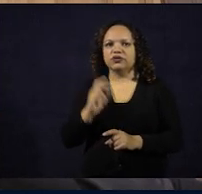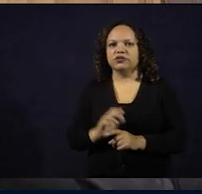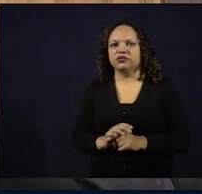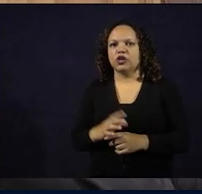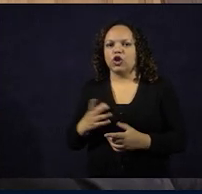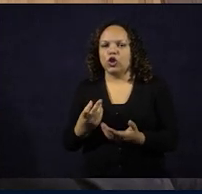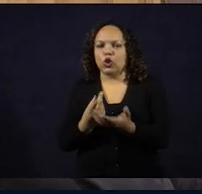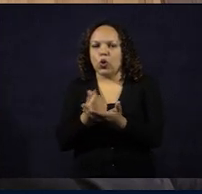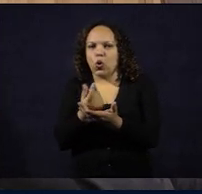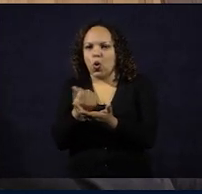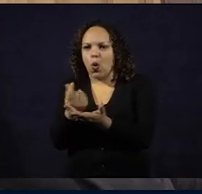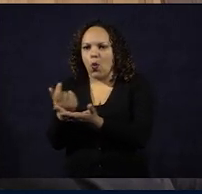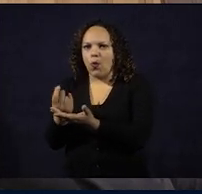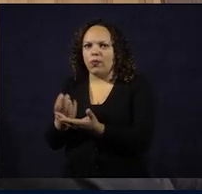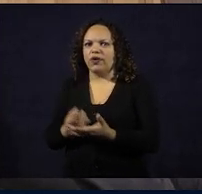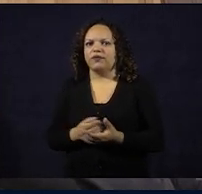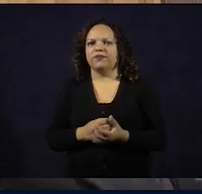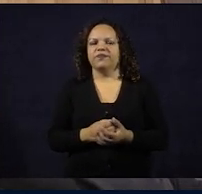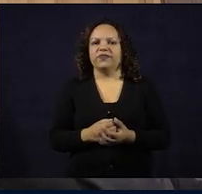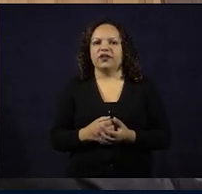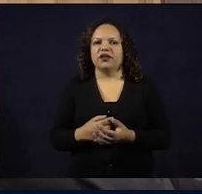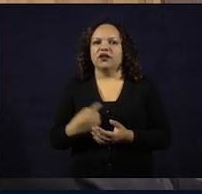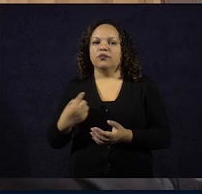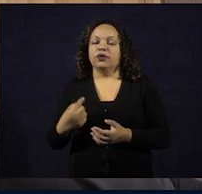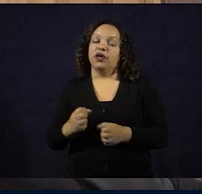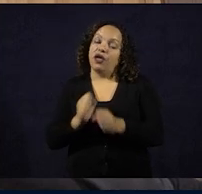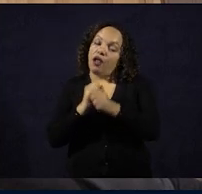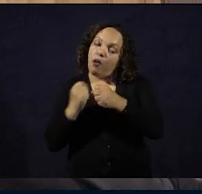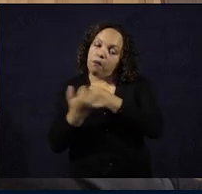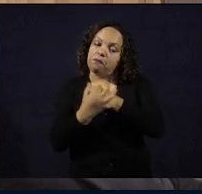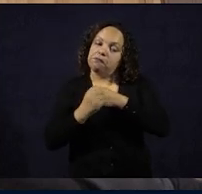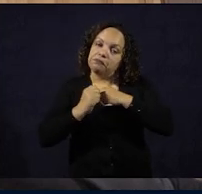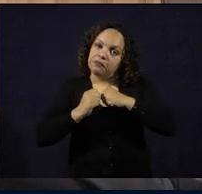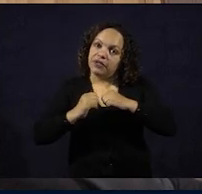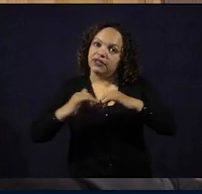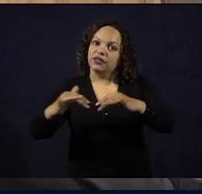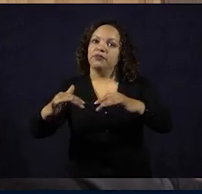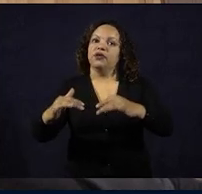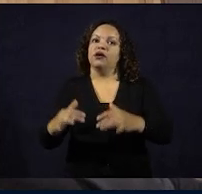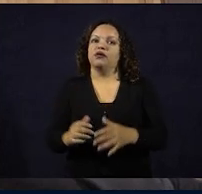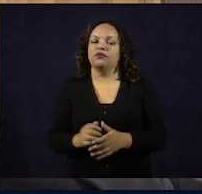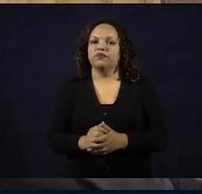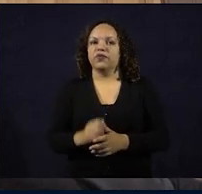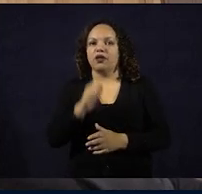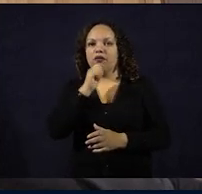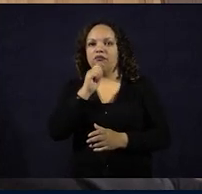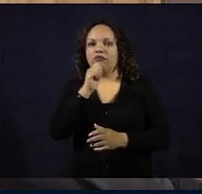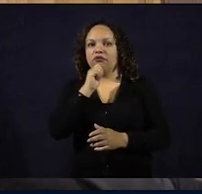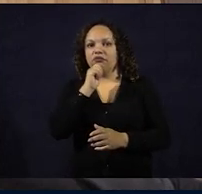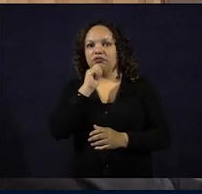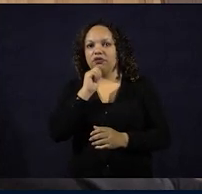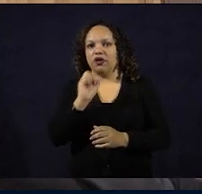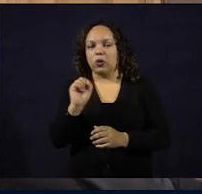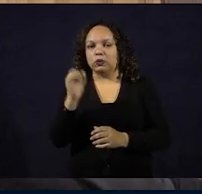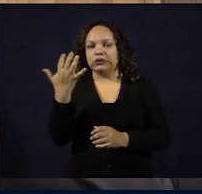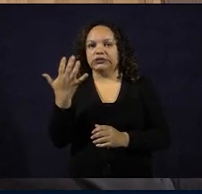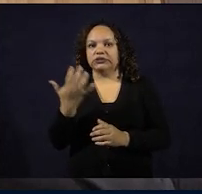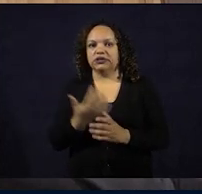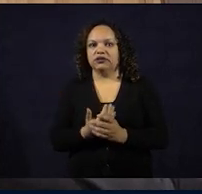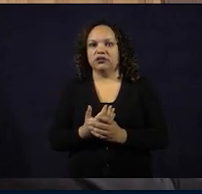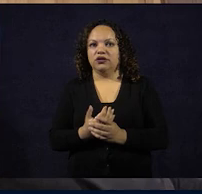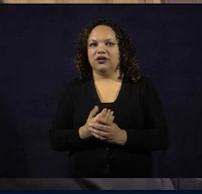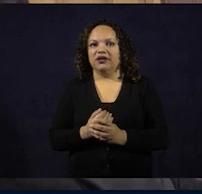dificuldade porque era a gente tava ainda na época da pandemia né então você eu